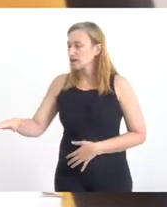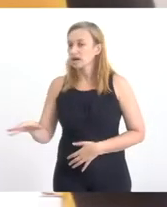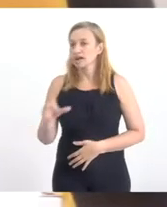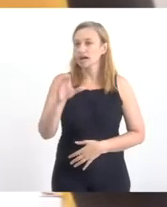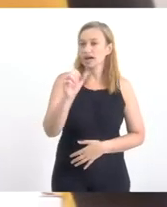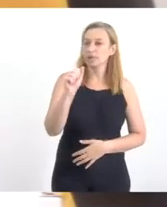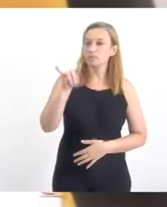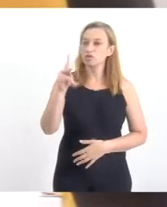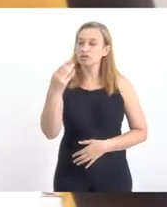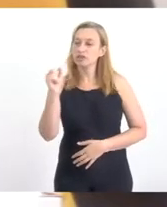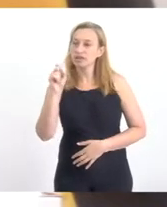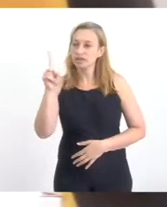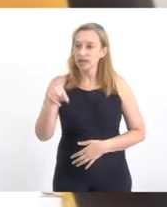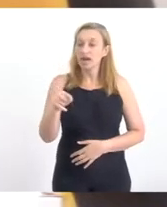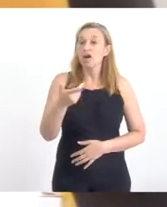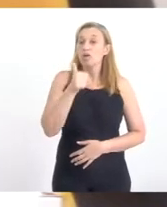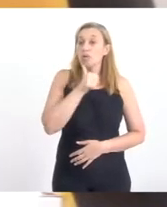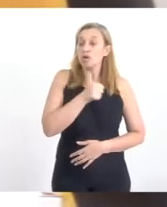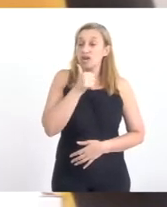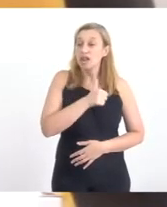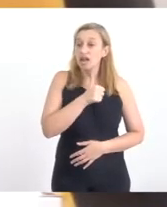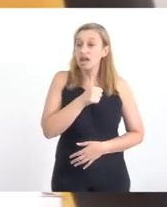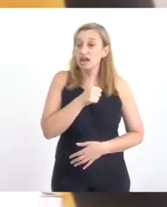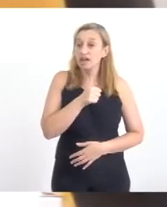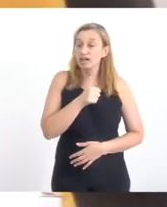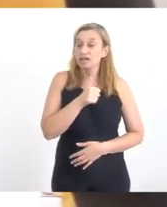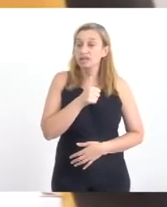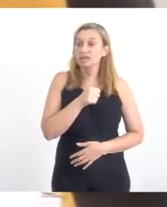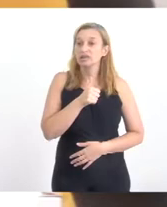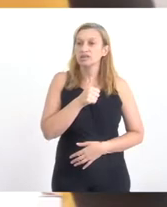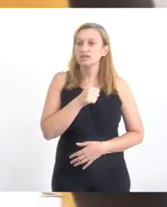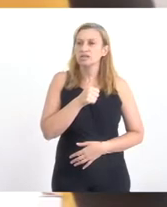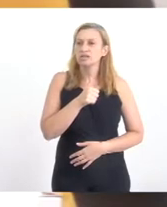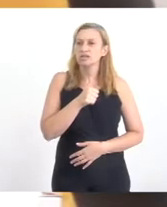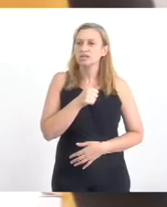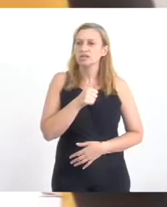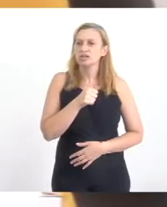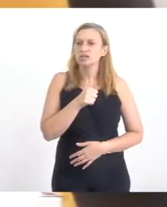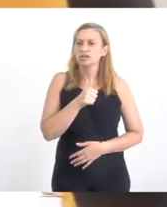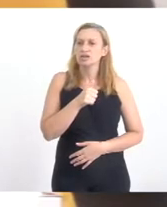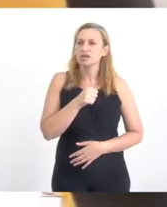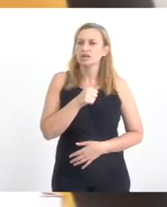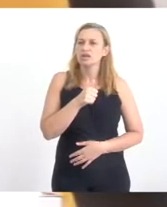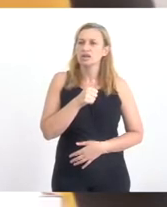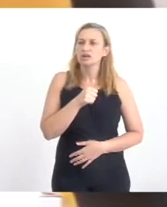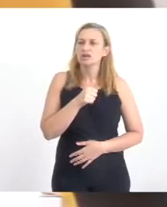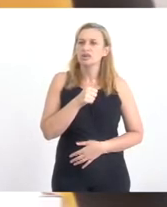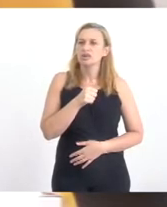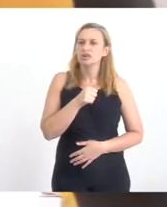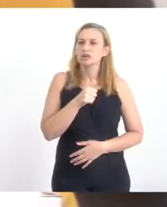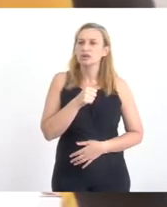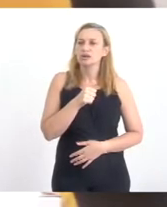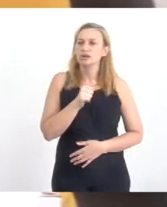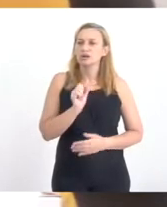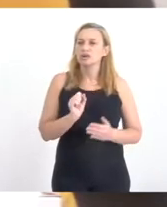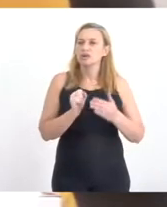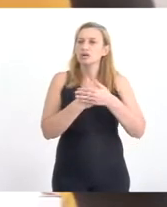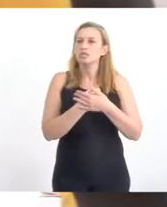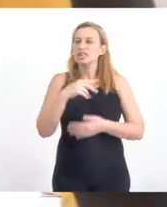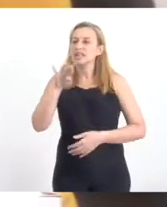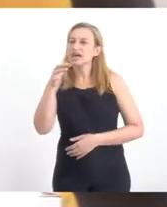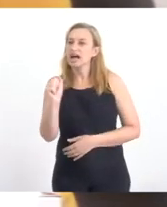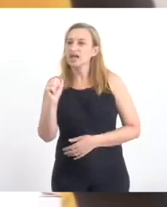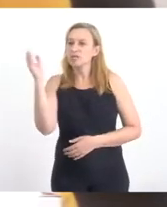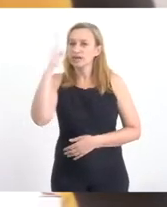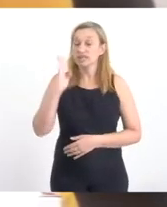Canindé uma mulher que foi invisibilizada pela pelo escopo literário brasileiro